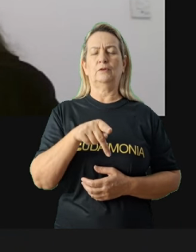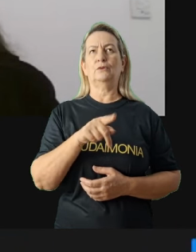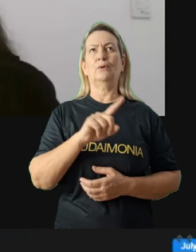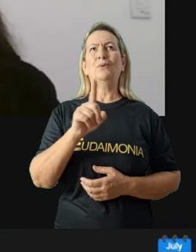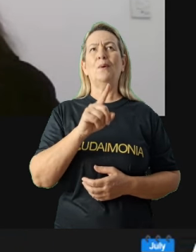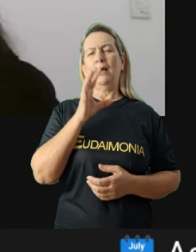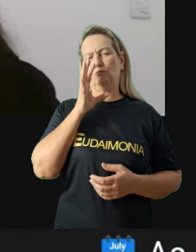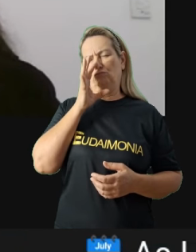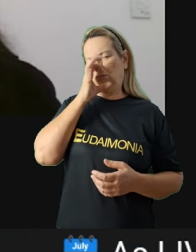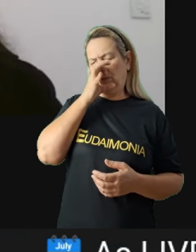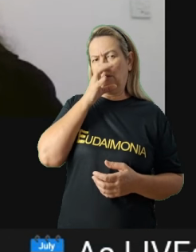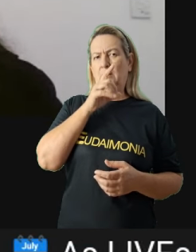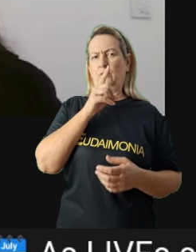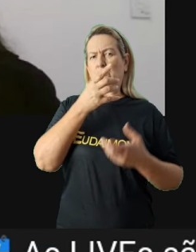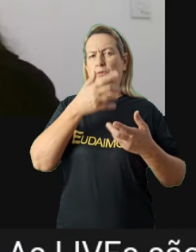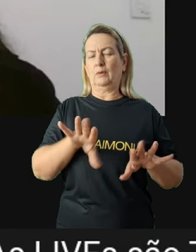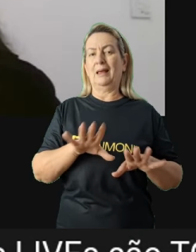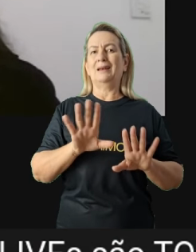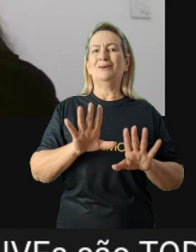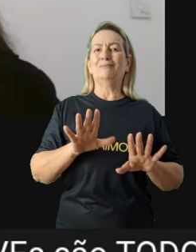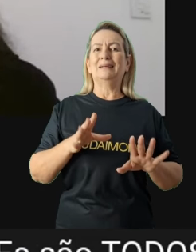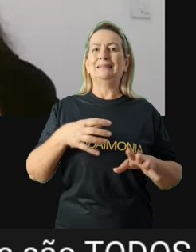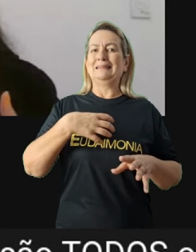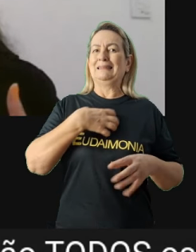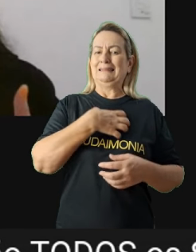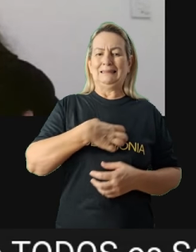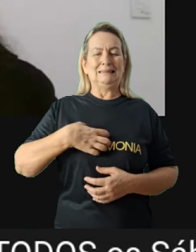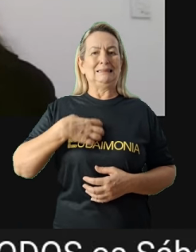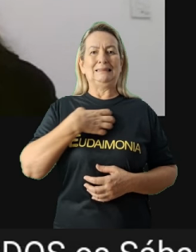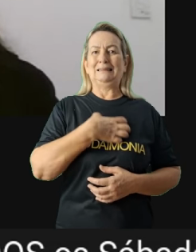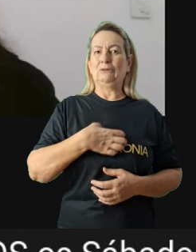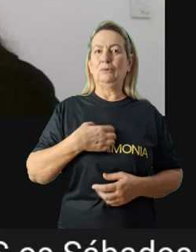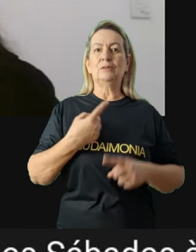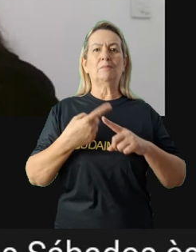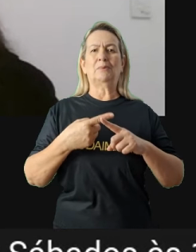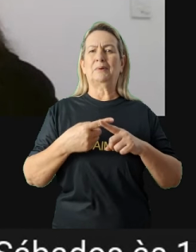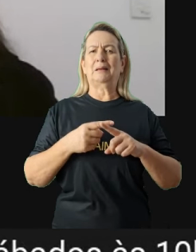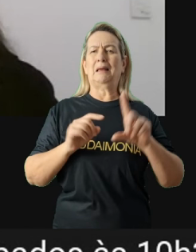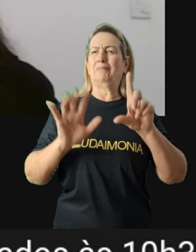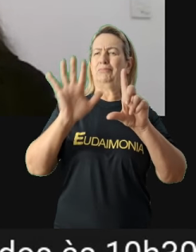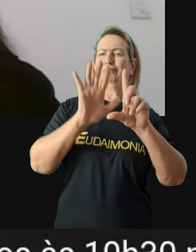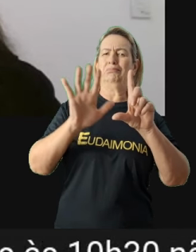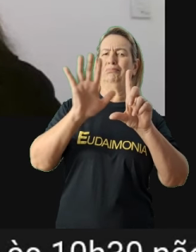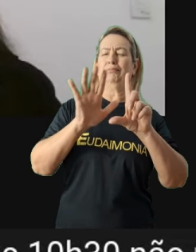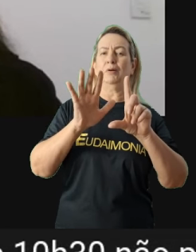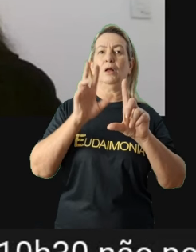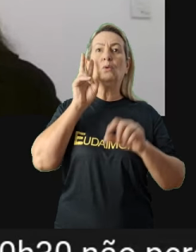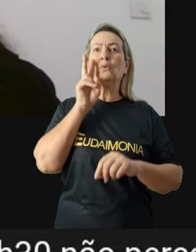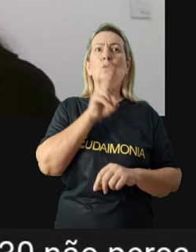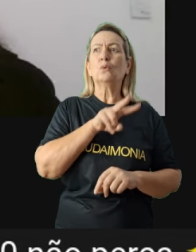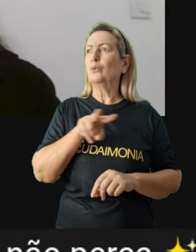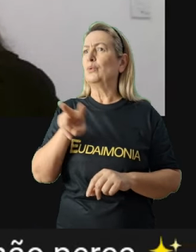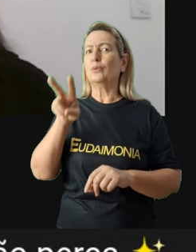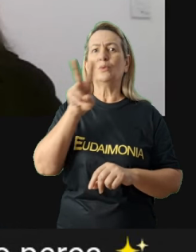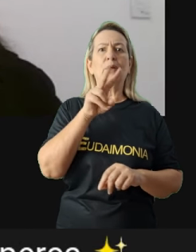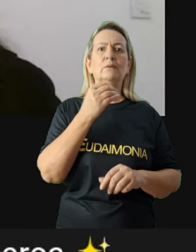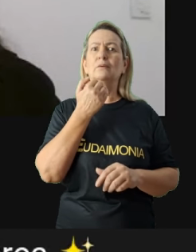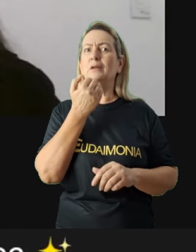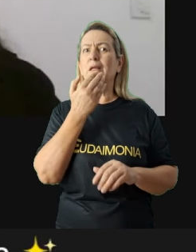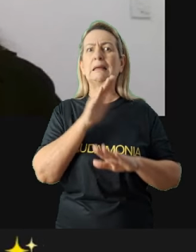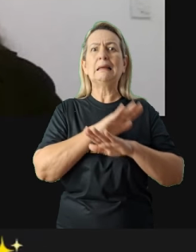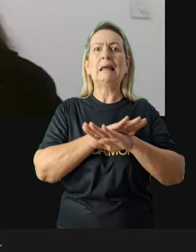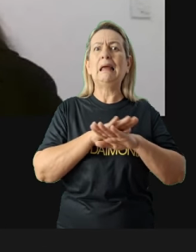alguns professores que, não vou dizer assim que se recusaram, mas que não ficavam confortáveis com o fato de repente, ele estar numa sala de aula virtual,